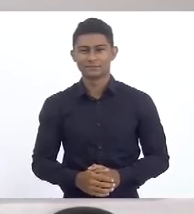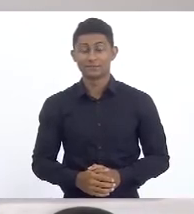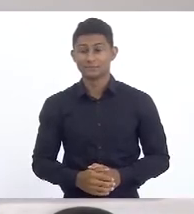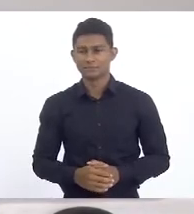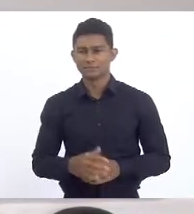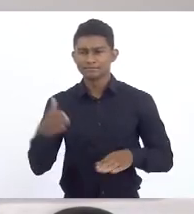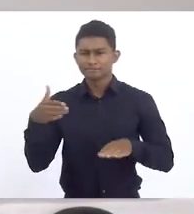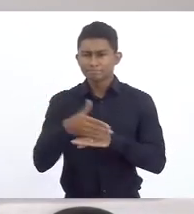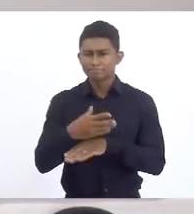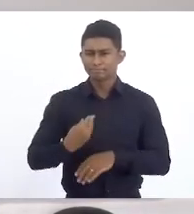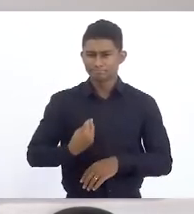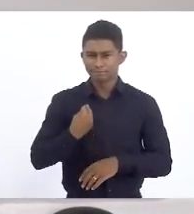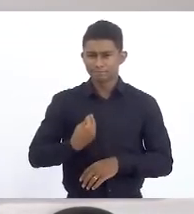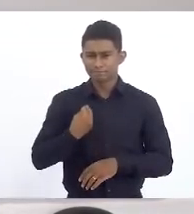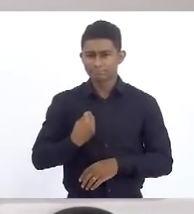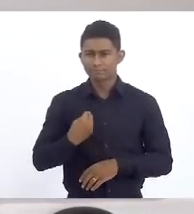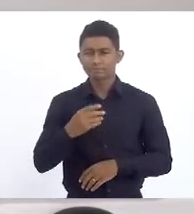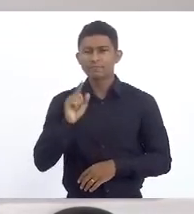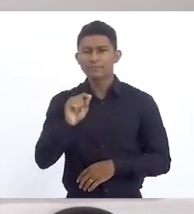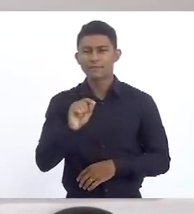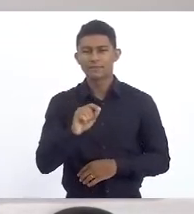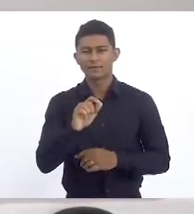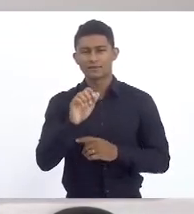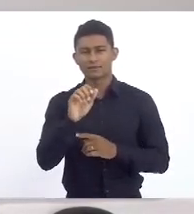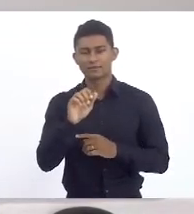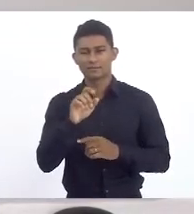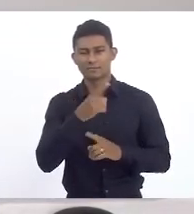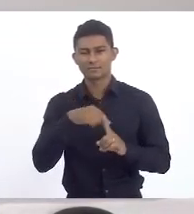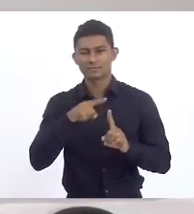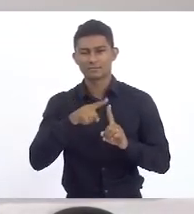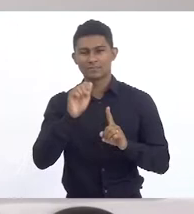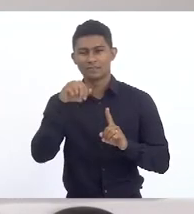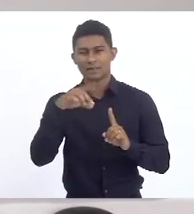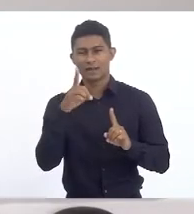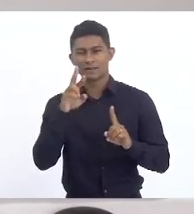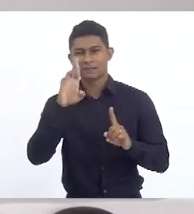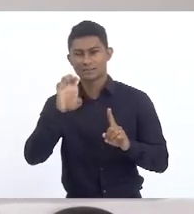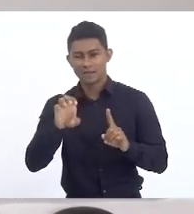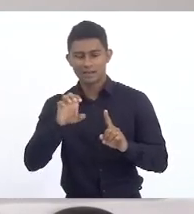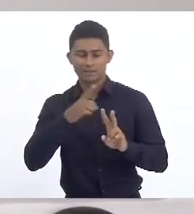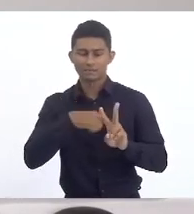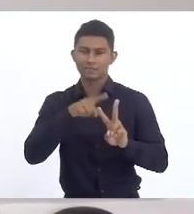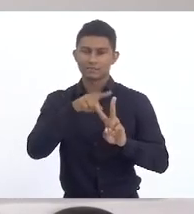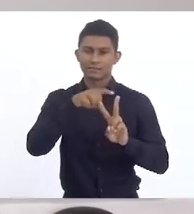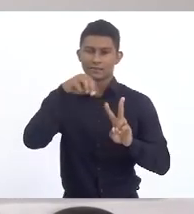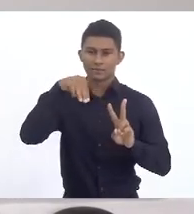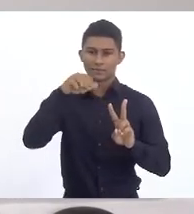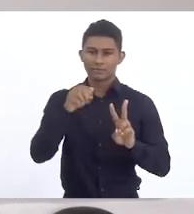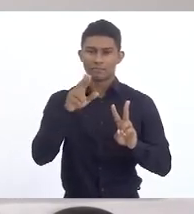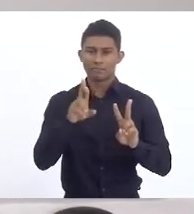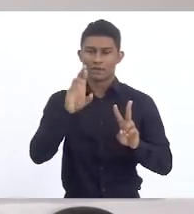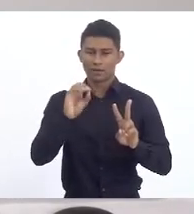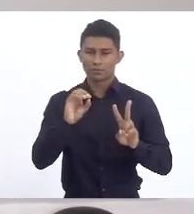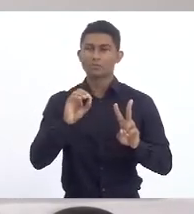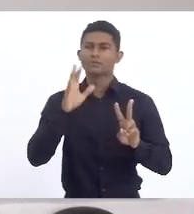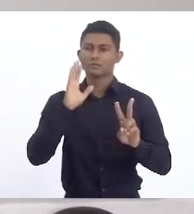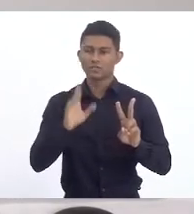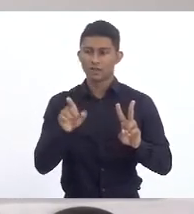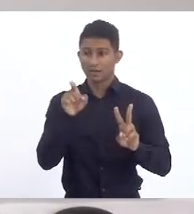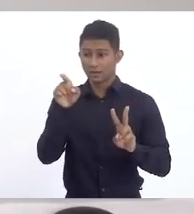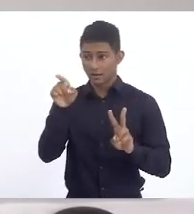Presente também, que não está aqui na relação, o André, e o Mauro Osório está já registrando a